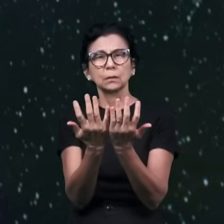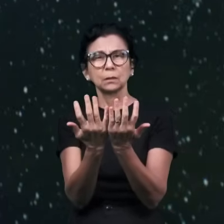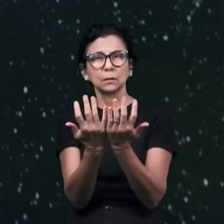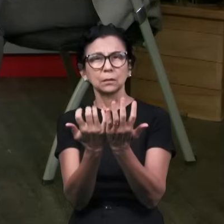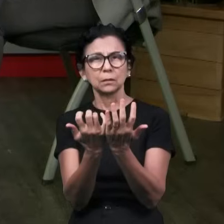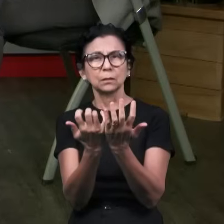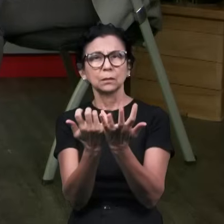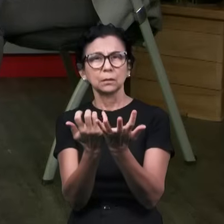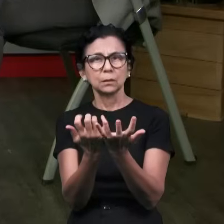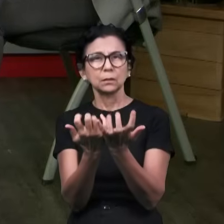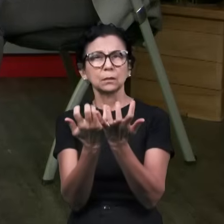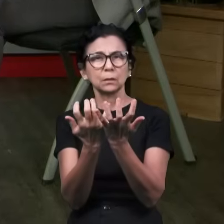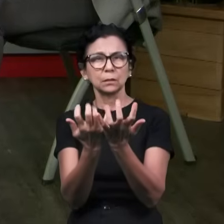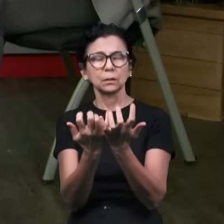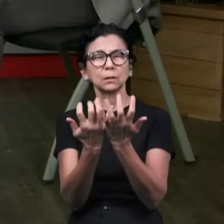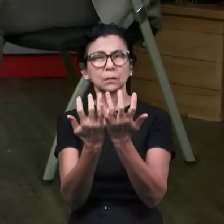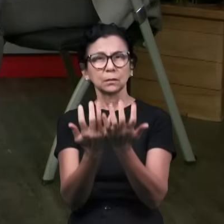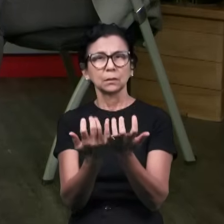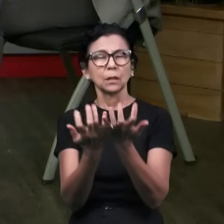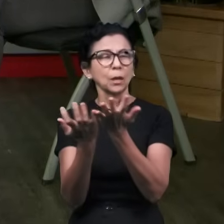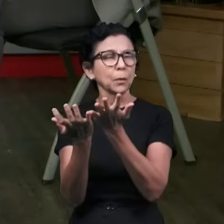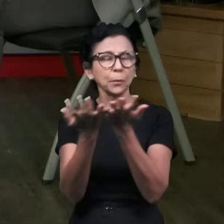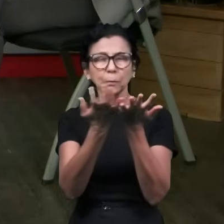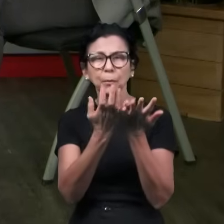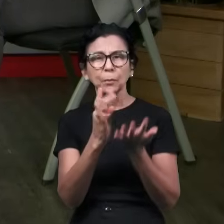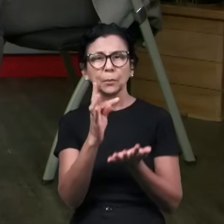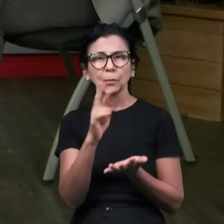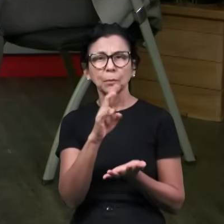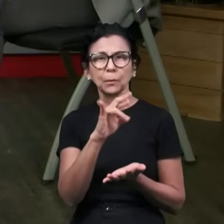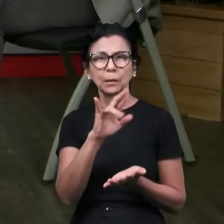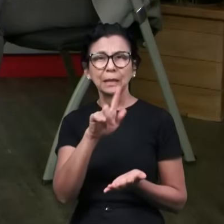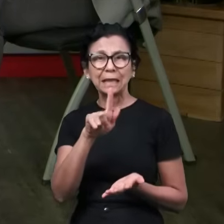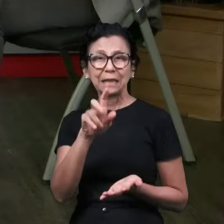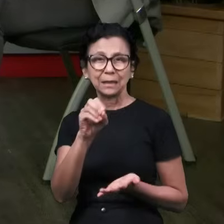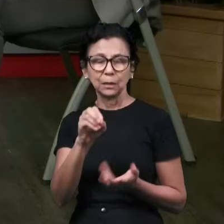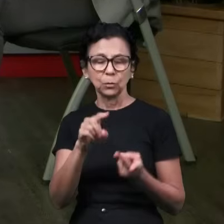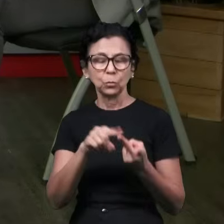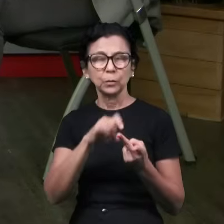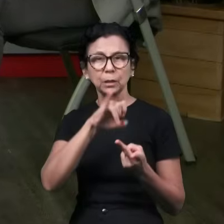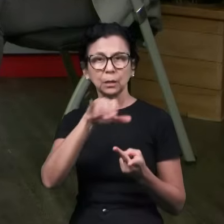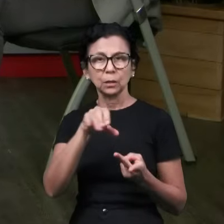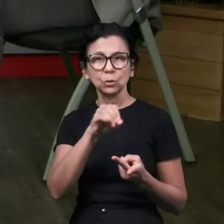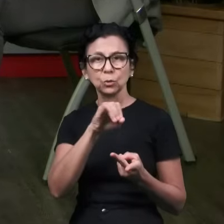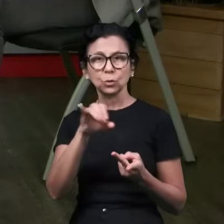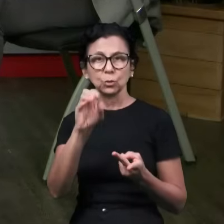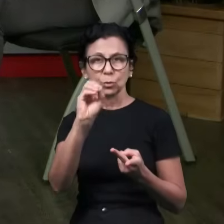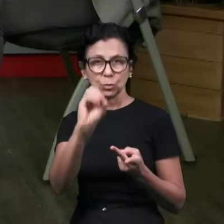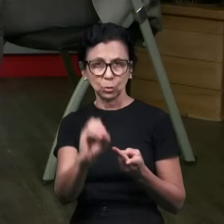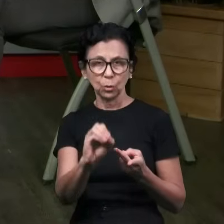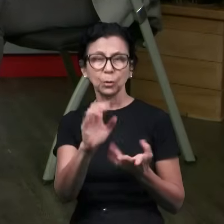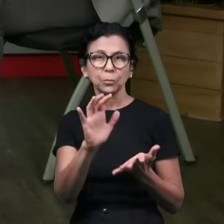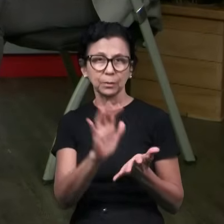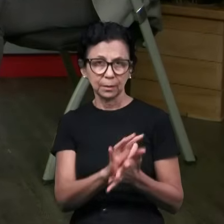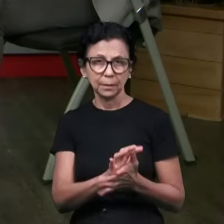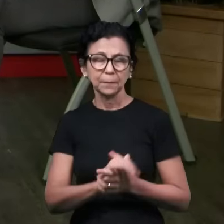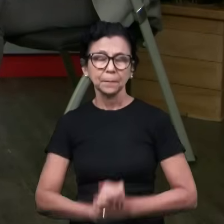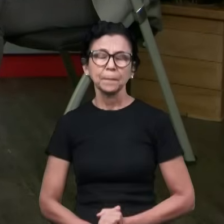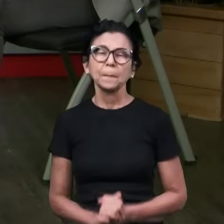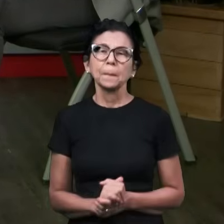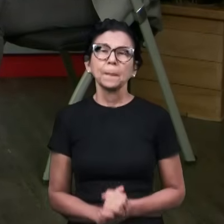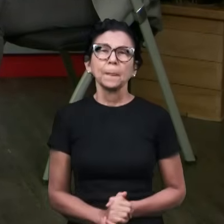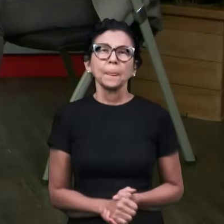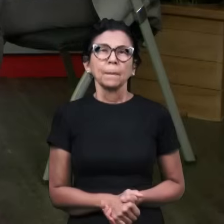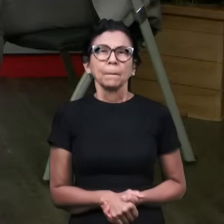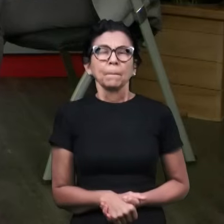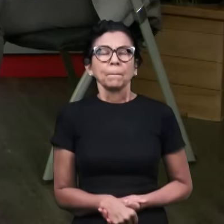mas aquele que, vamos falar só do trigo, aquele que é trigo, ou seja, tem a palavra verdadeira, o evangelho genuíno em